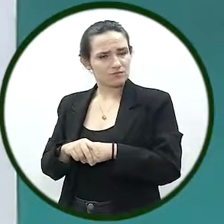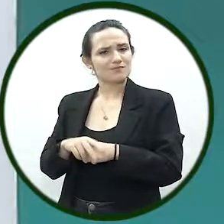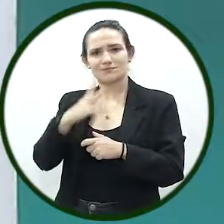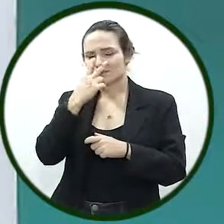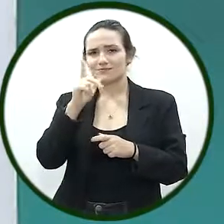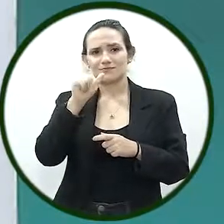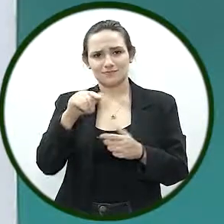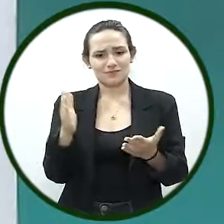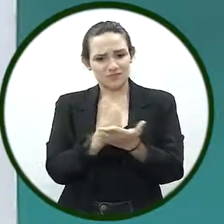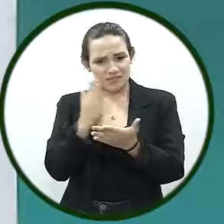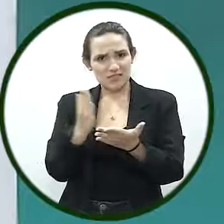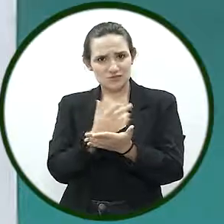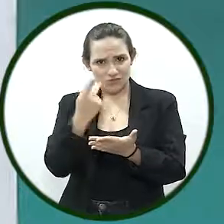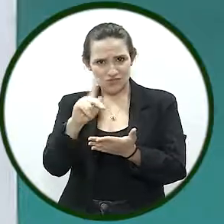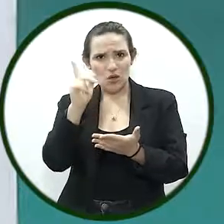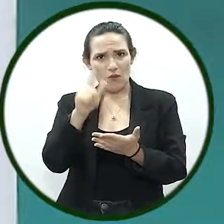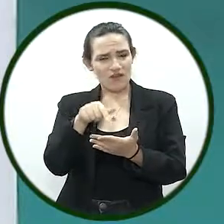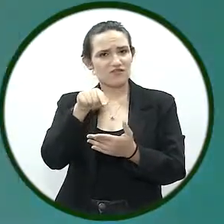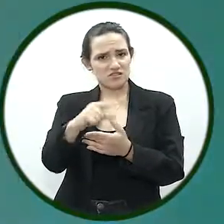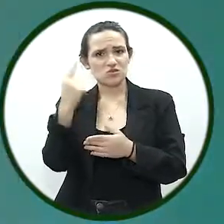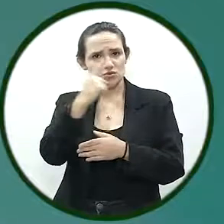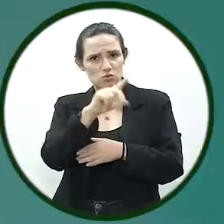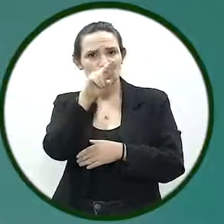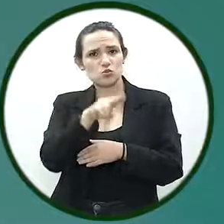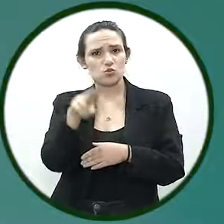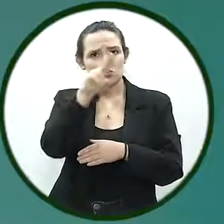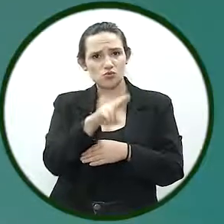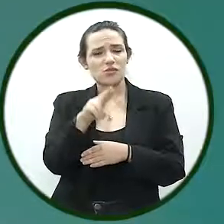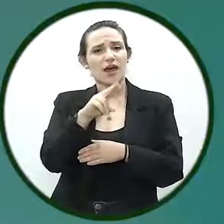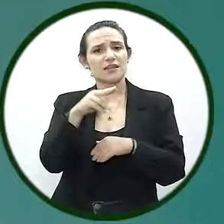de tese de um mestrado. Fala mais pra gente sobre isso. Então,